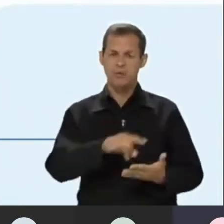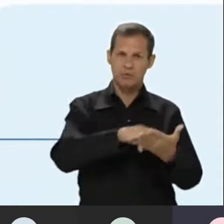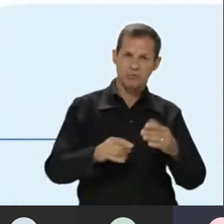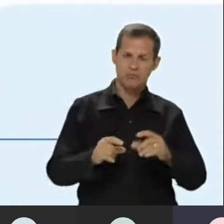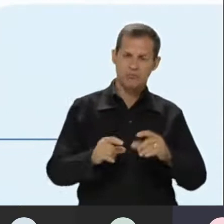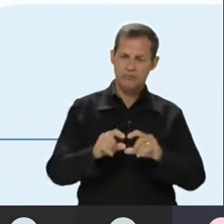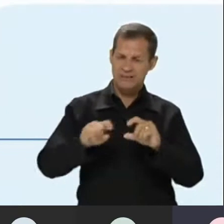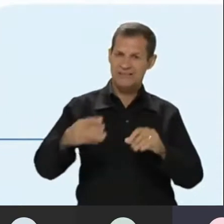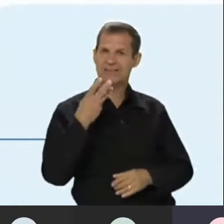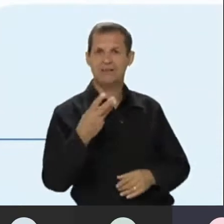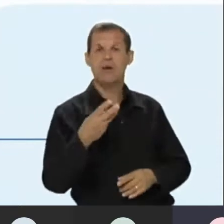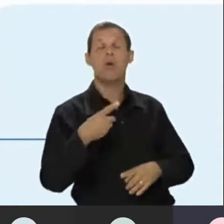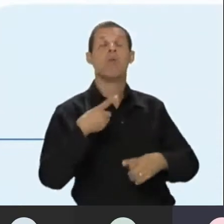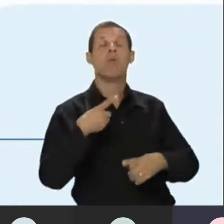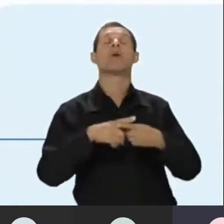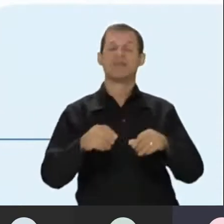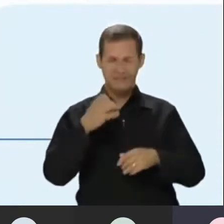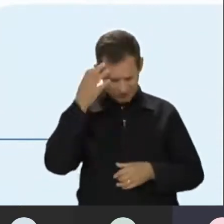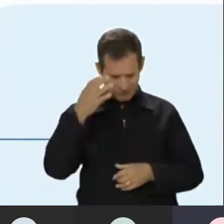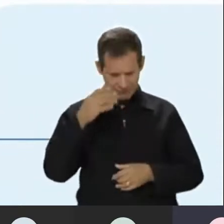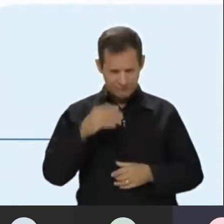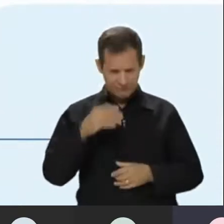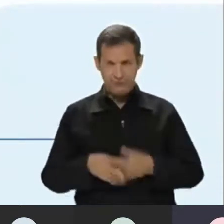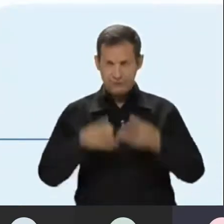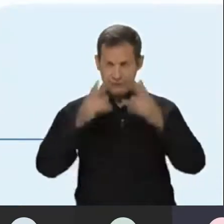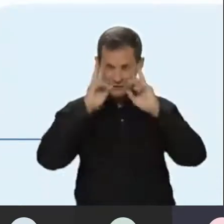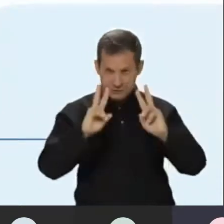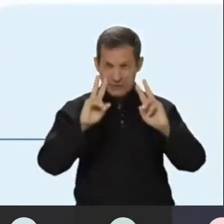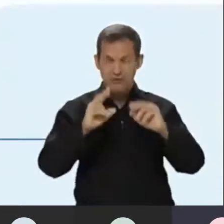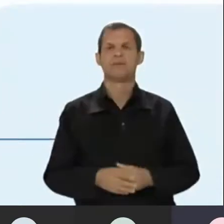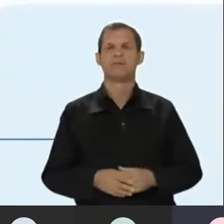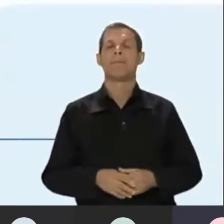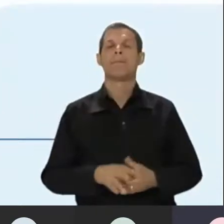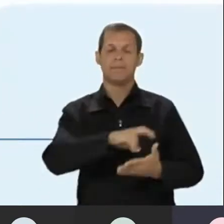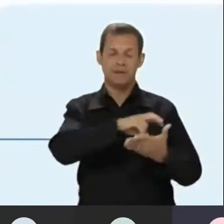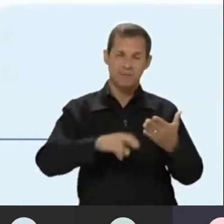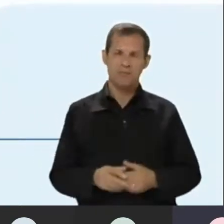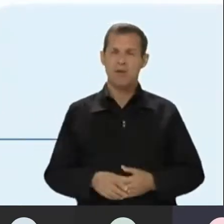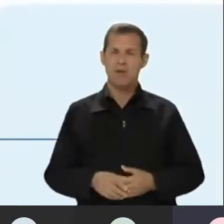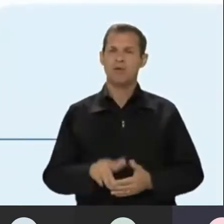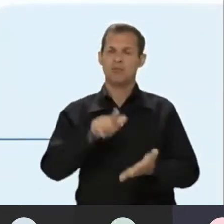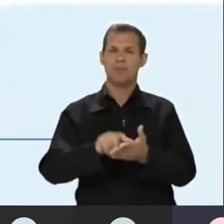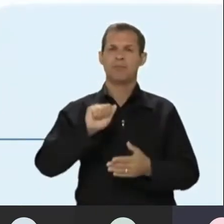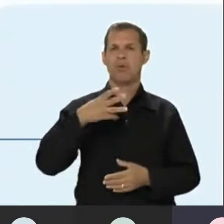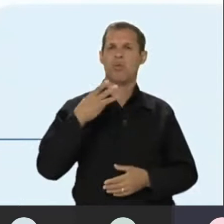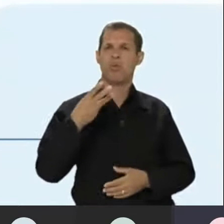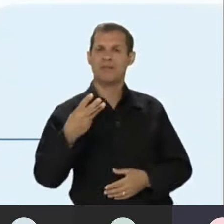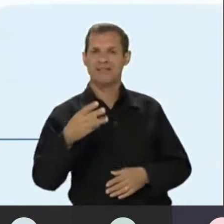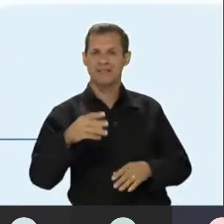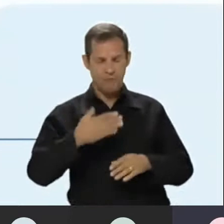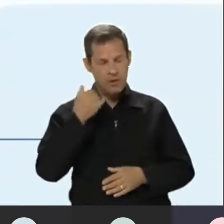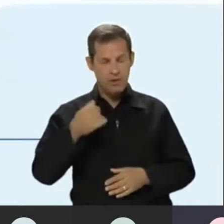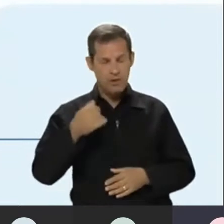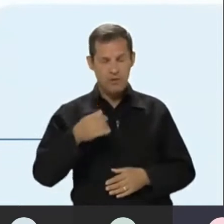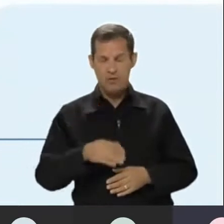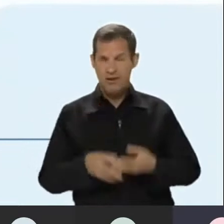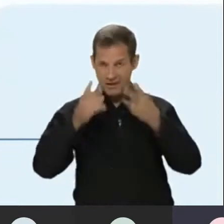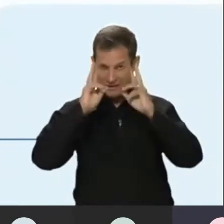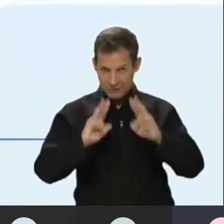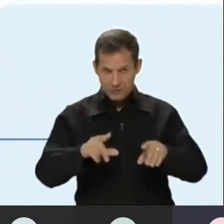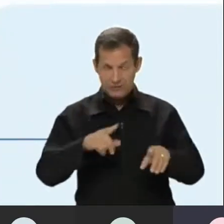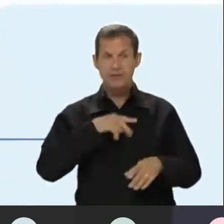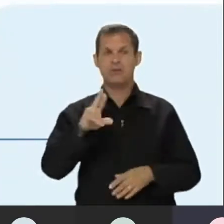na escala A3, porque fica mais fácil de visualizar. Então, imprima numa folha A3, que fica melhor o